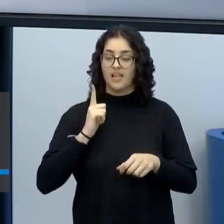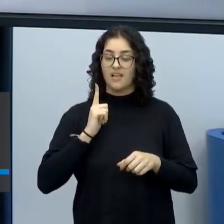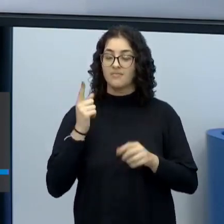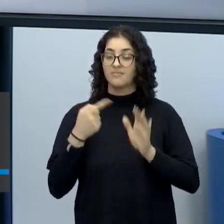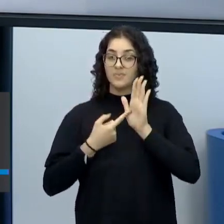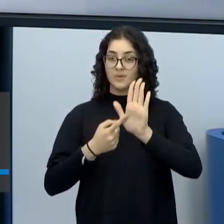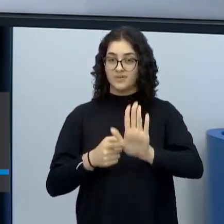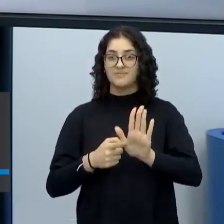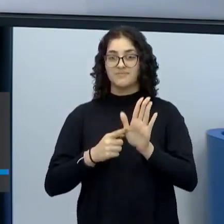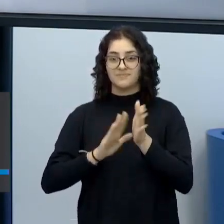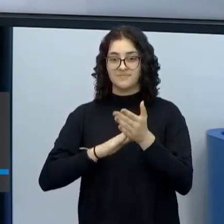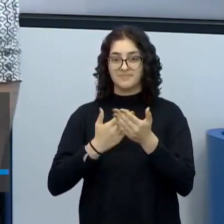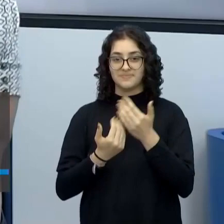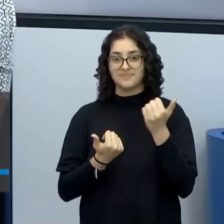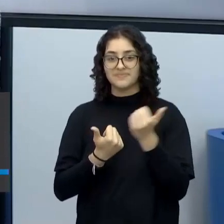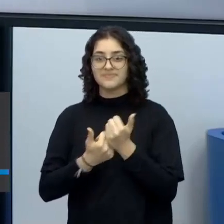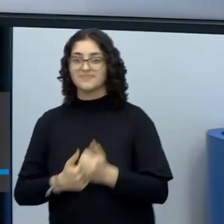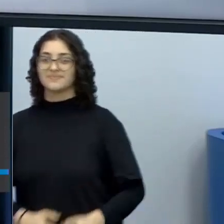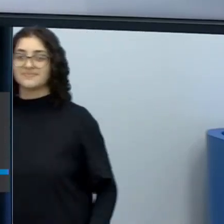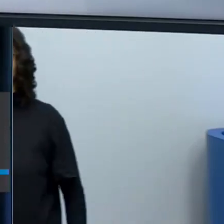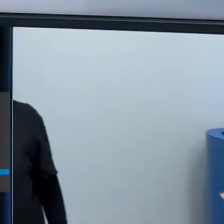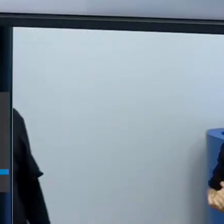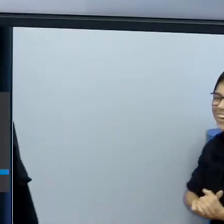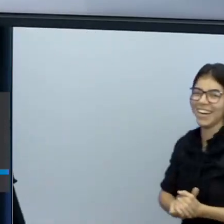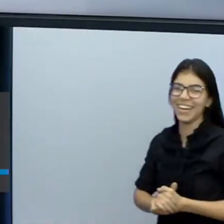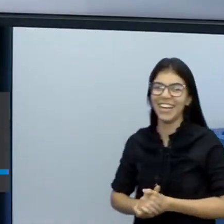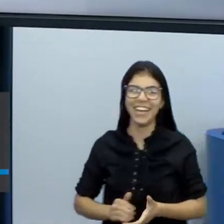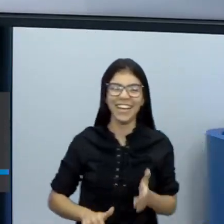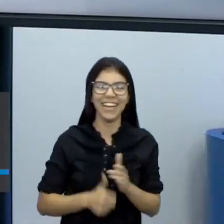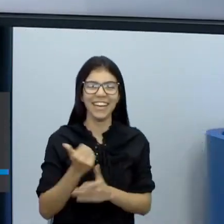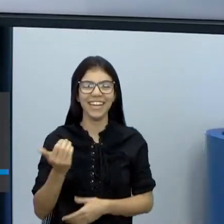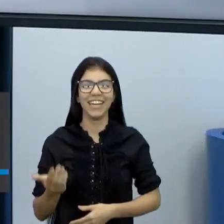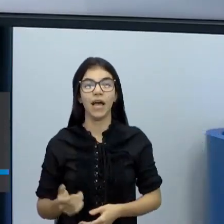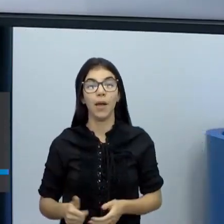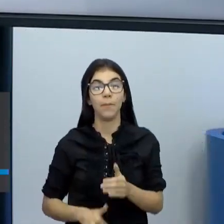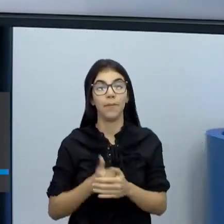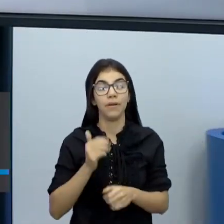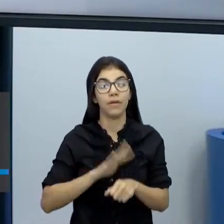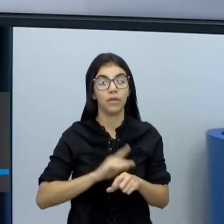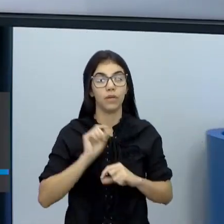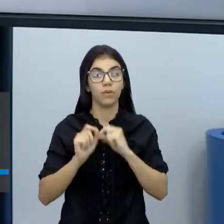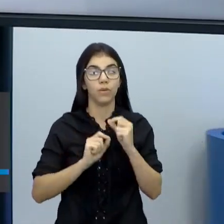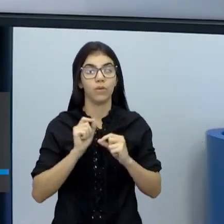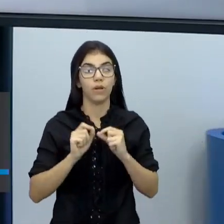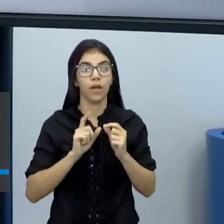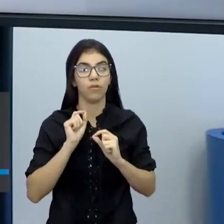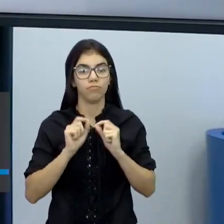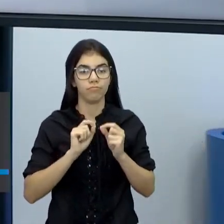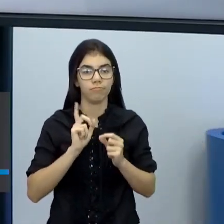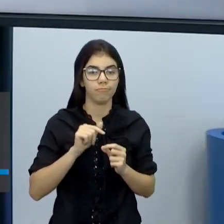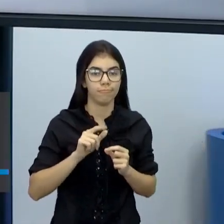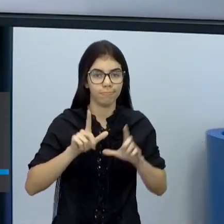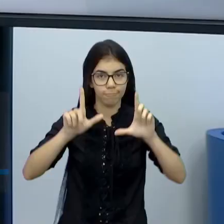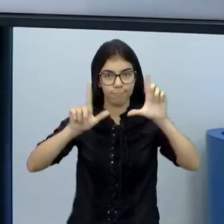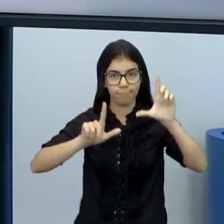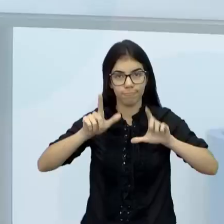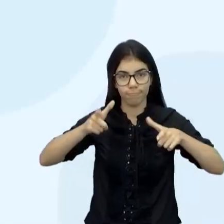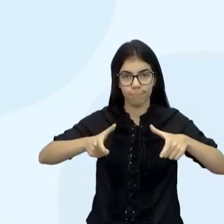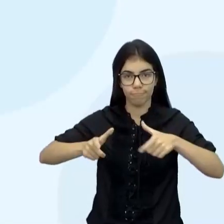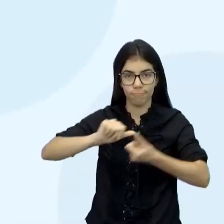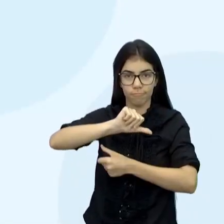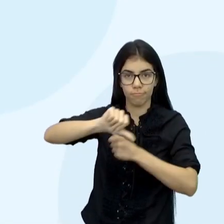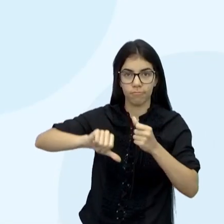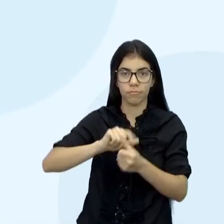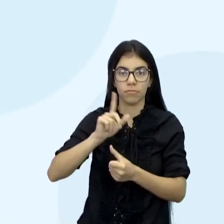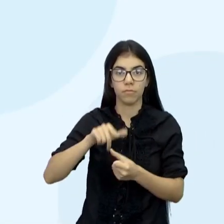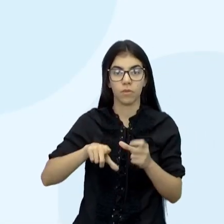Osmar, e aí ele vai executar. Então, primeiro vem comigo, ó. O que a gente tem que fazer? Primeira coisa que a gente vai fazer, Osmar, é trocar o cenário, Ok. tá bom? Então Sim. a